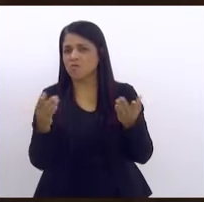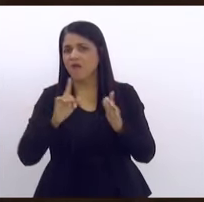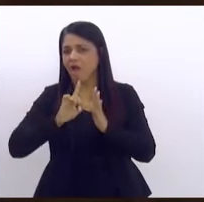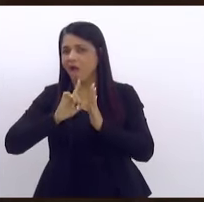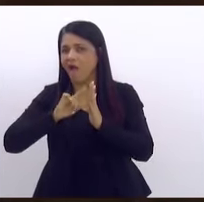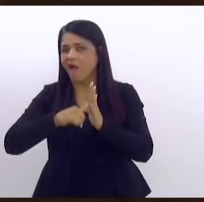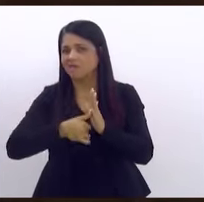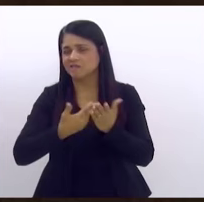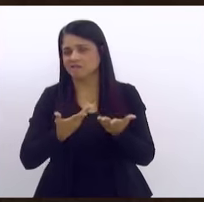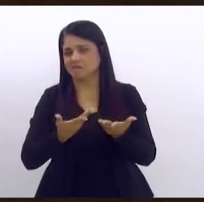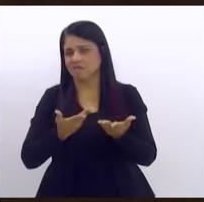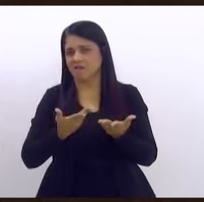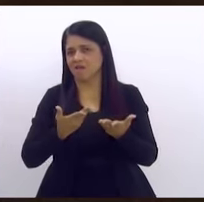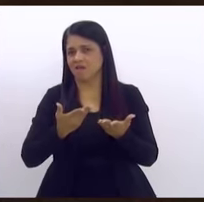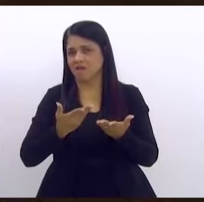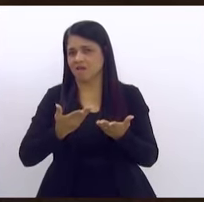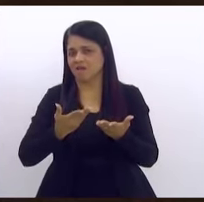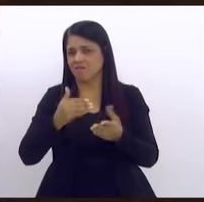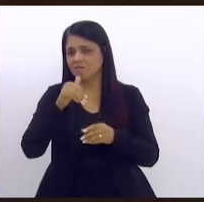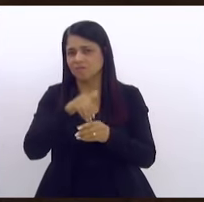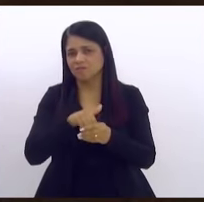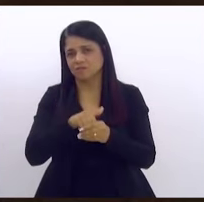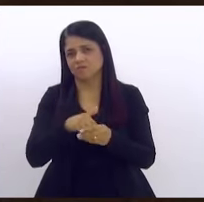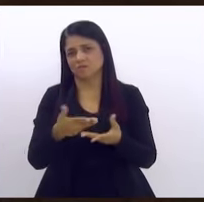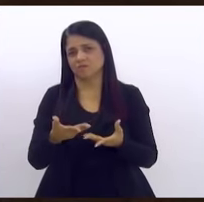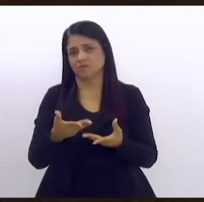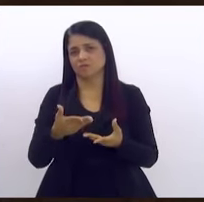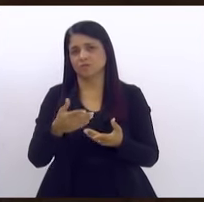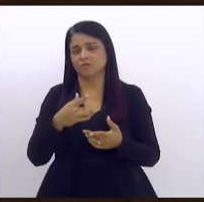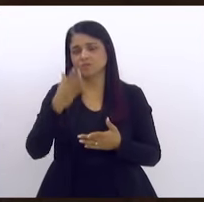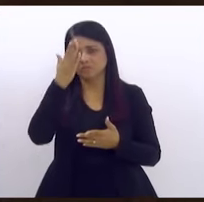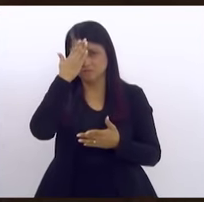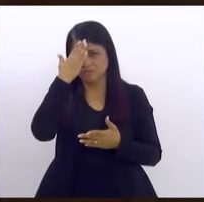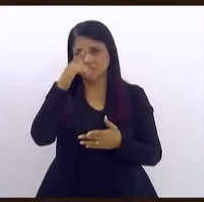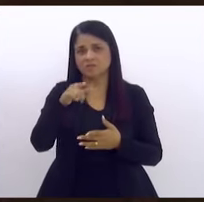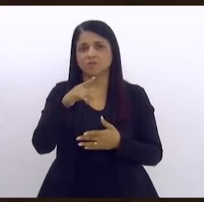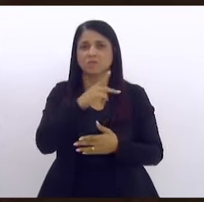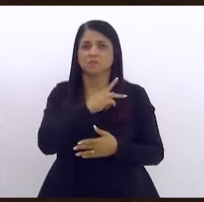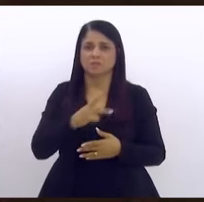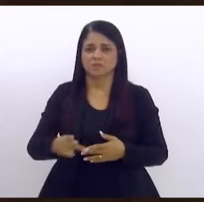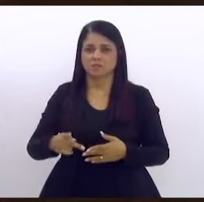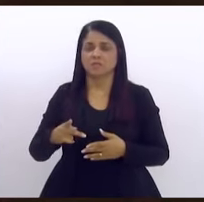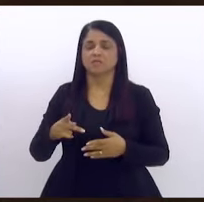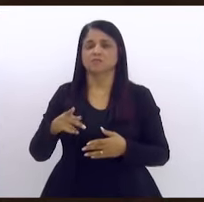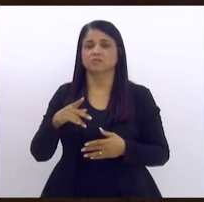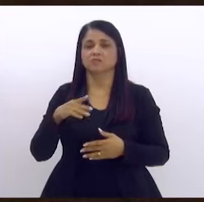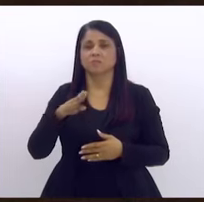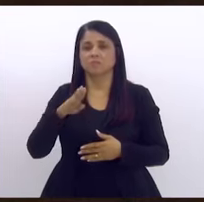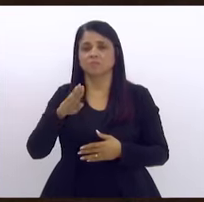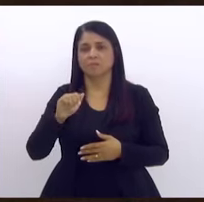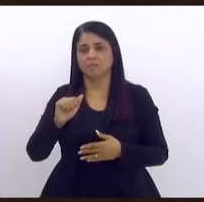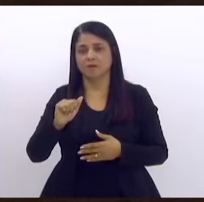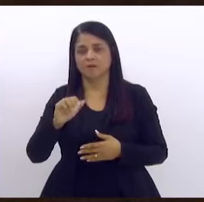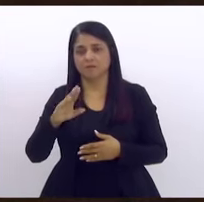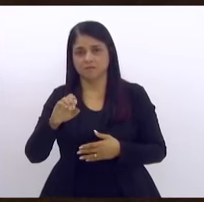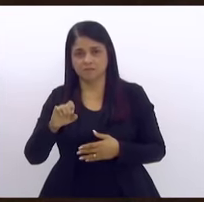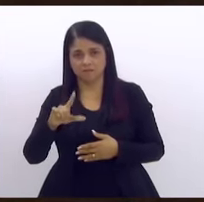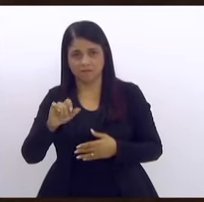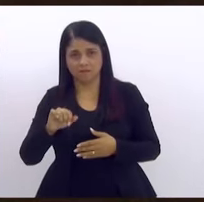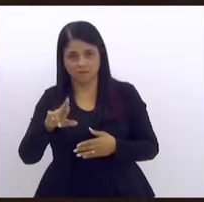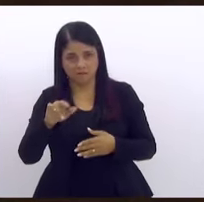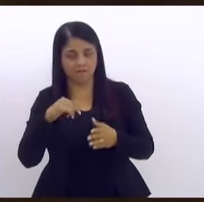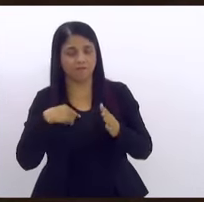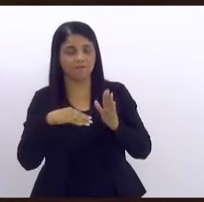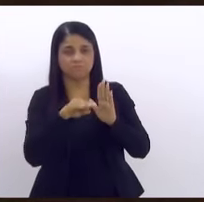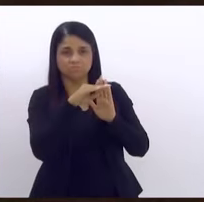atrasar por pouco tempo a votação, porque tenho convicção que Vossa Excelência, presidente Bacelar, vão trazer a pauta imediatamente e óbvio que essas emendas